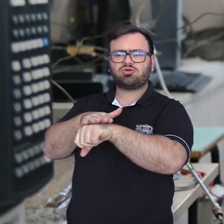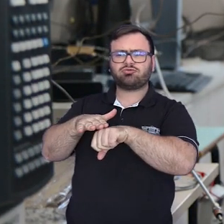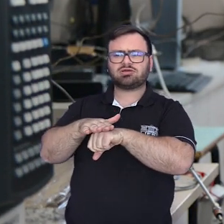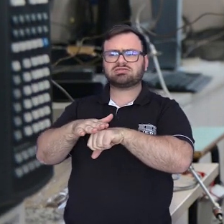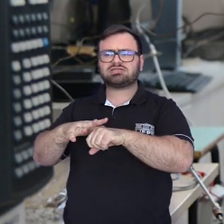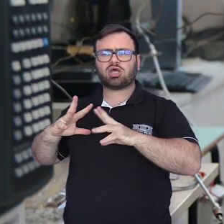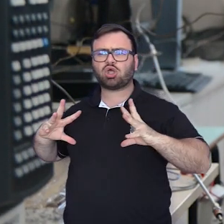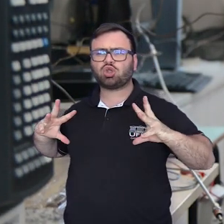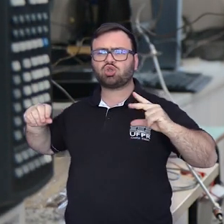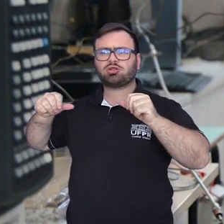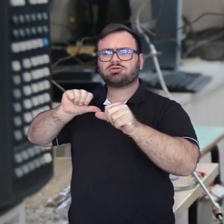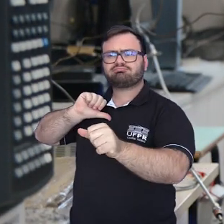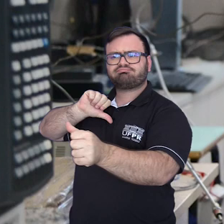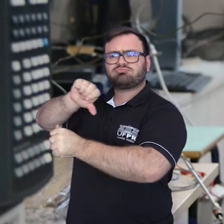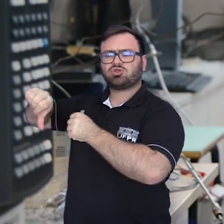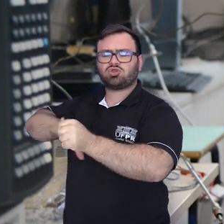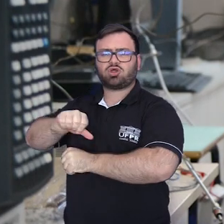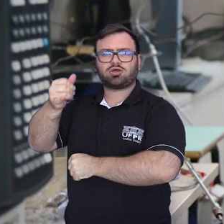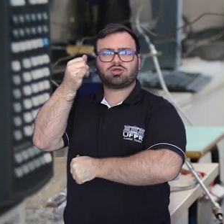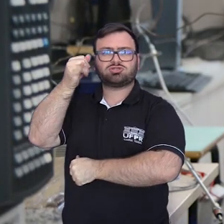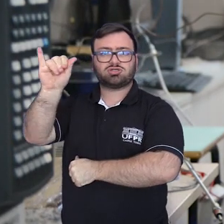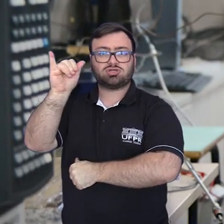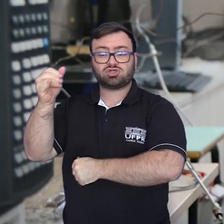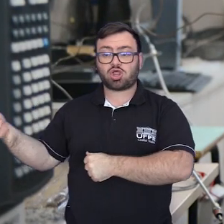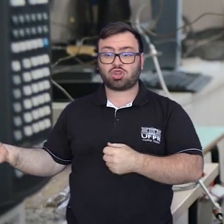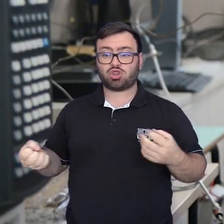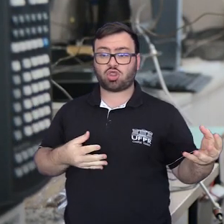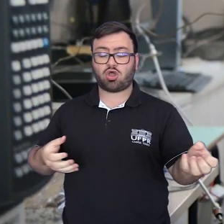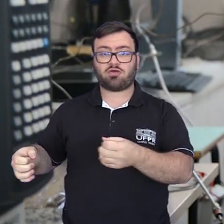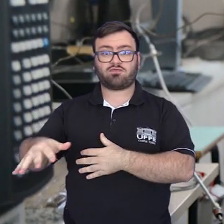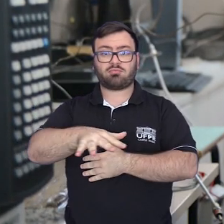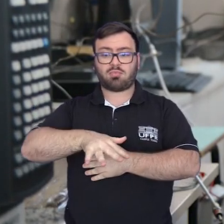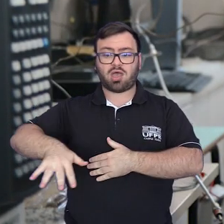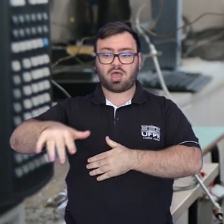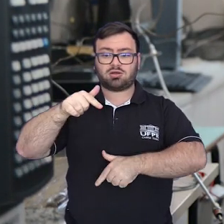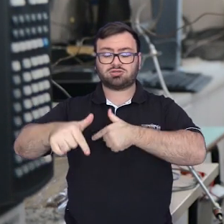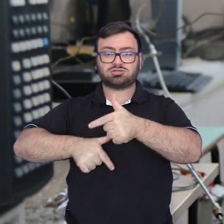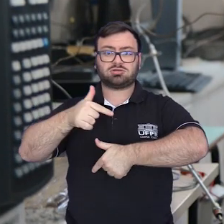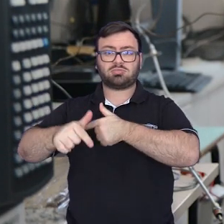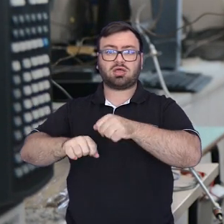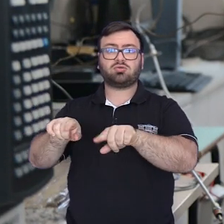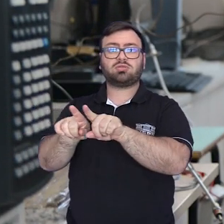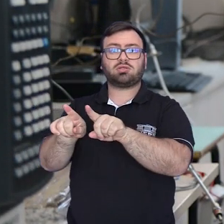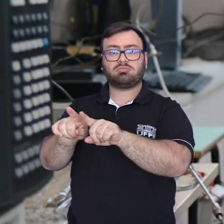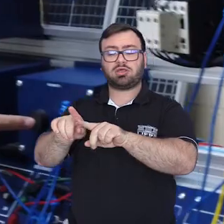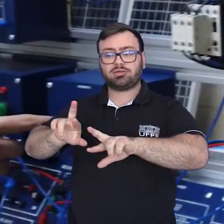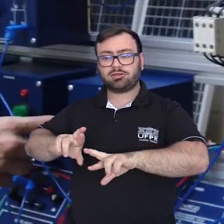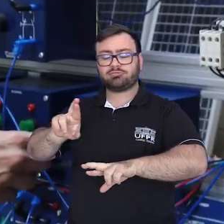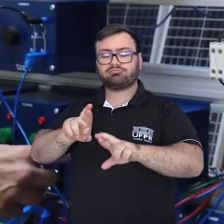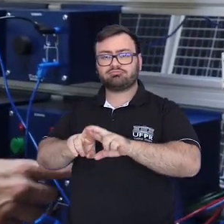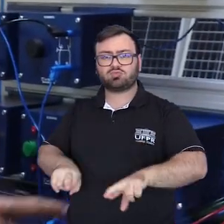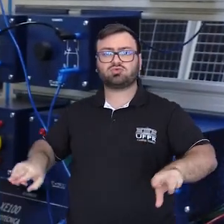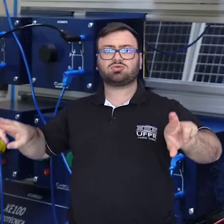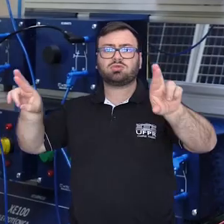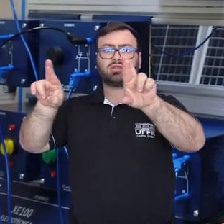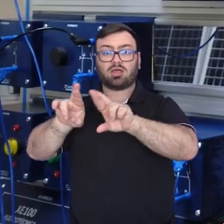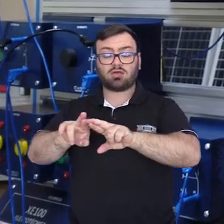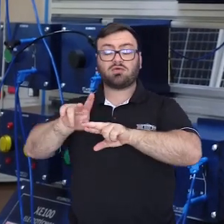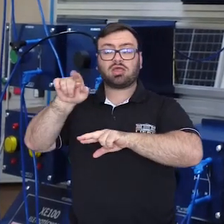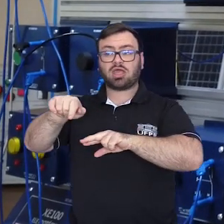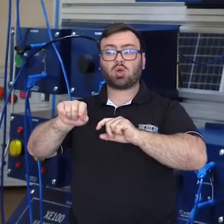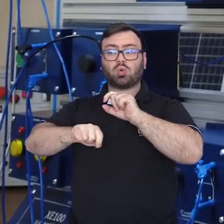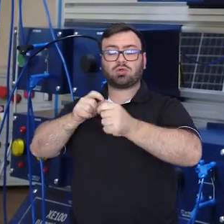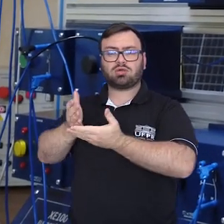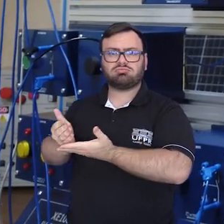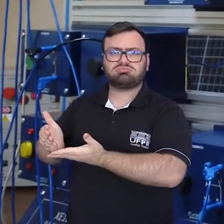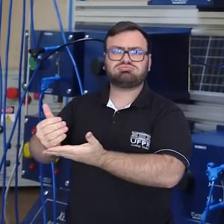que é um mercado de desenvolvimento sustentável, né, uma vez que é uma demanda que todo o planeta exige hoje em dia.